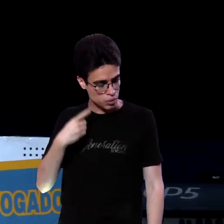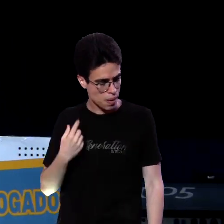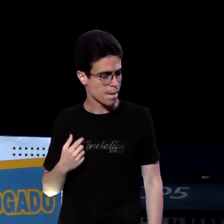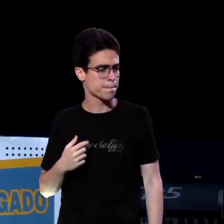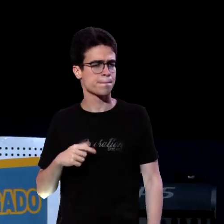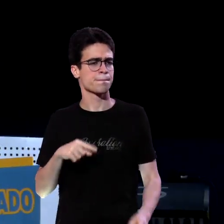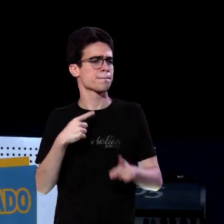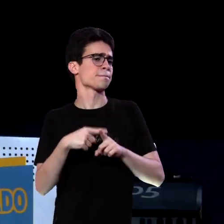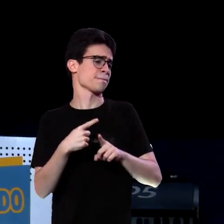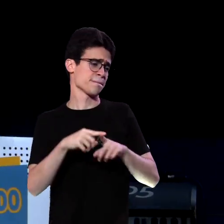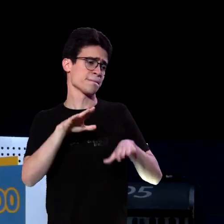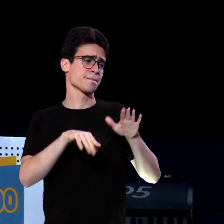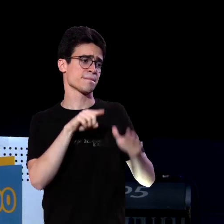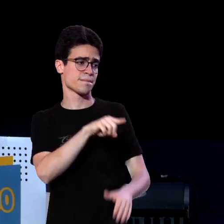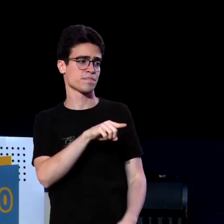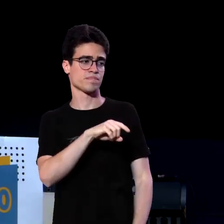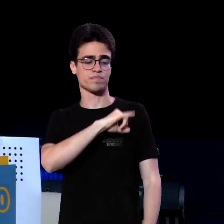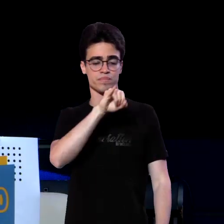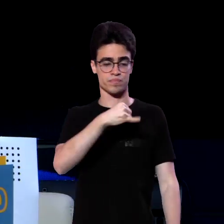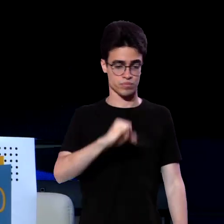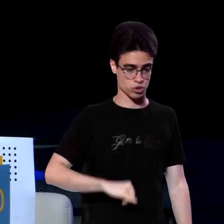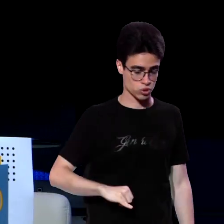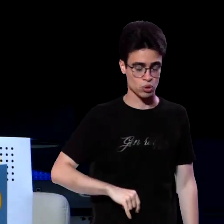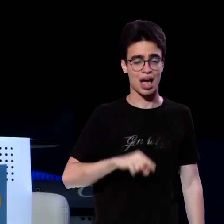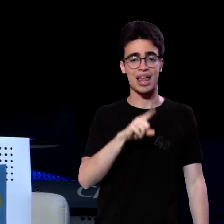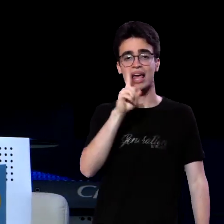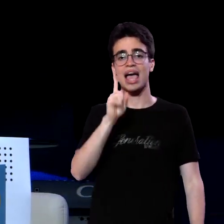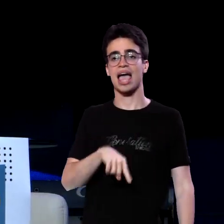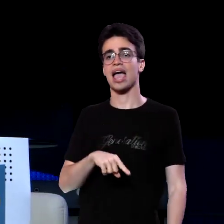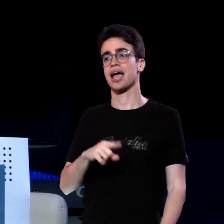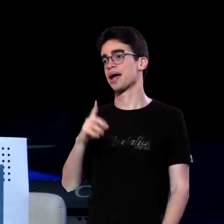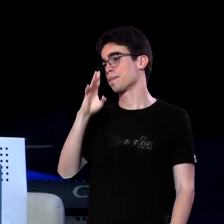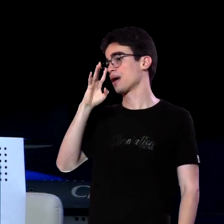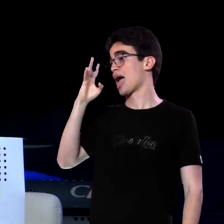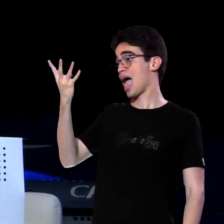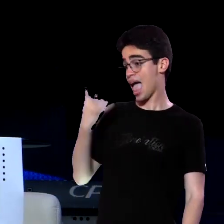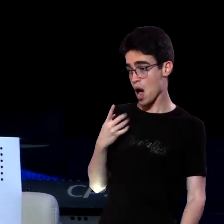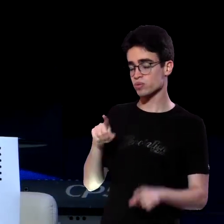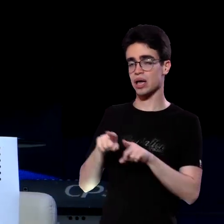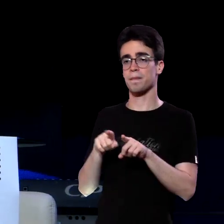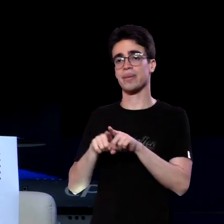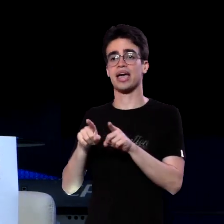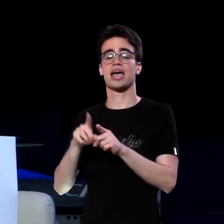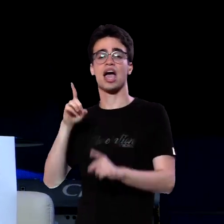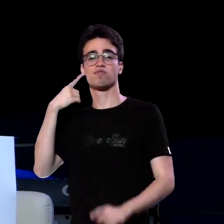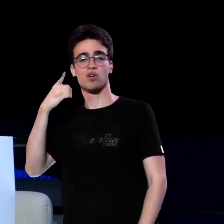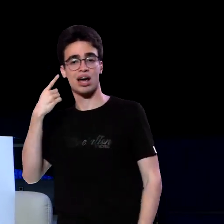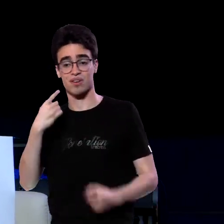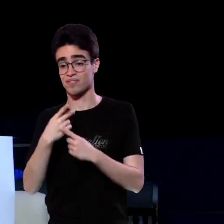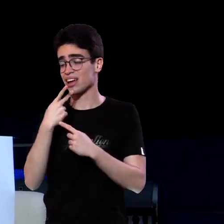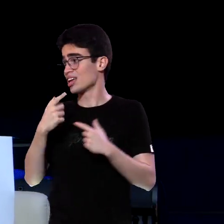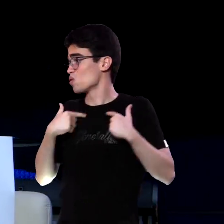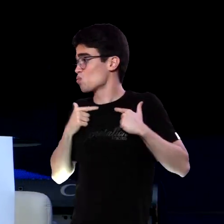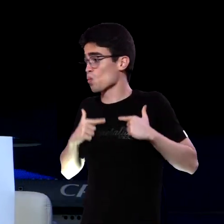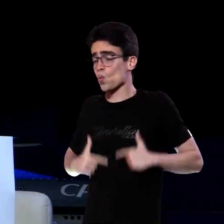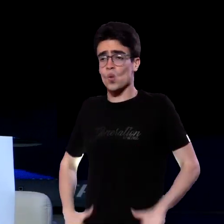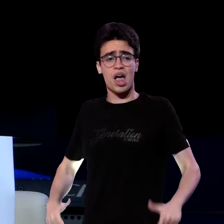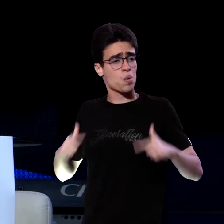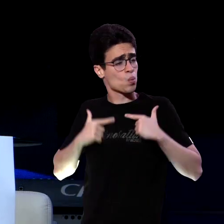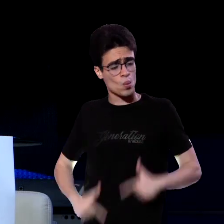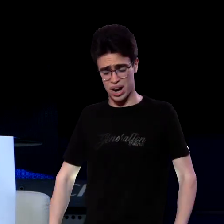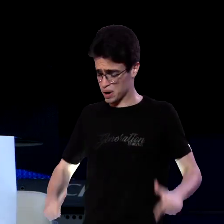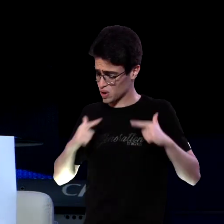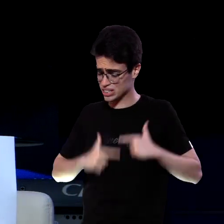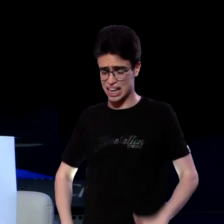colocava como réu e advogado de si mesmo. Eu sou inocente, eu sou inocente, eu sou inocente. Mas quem que é o